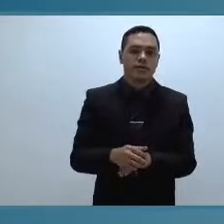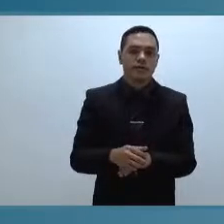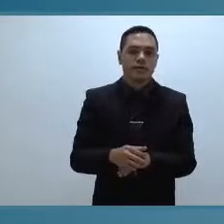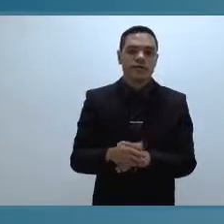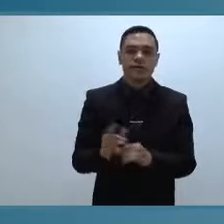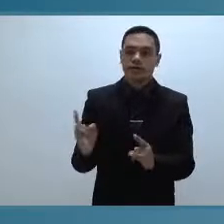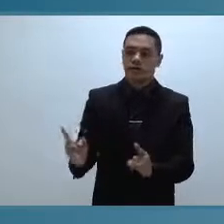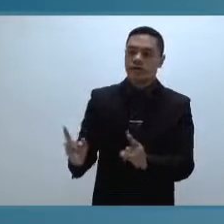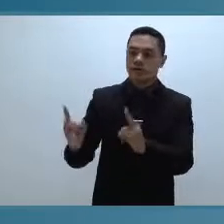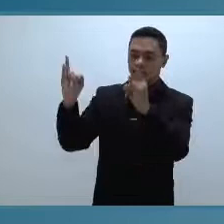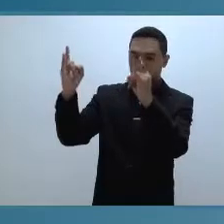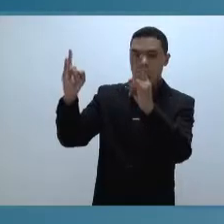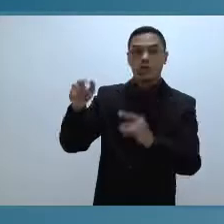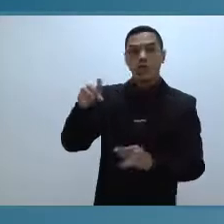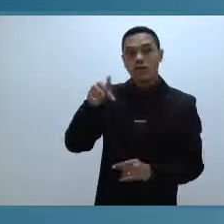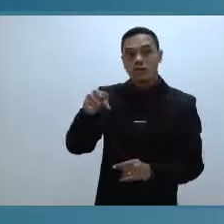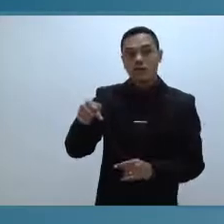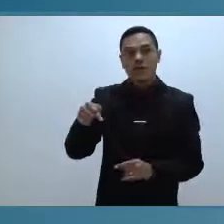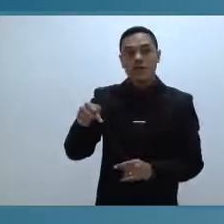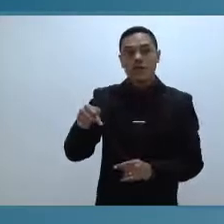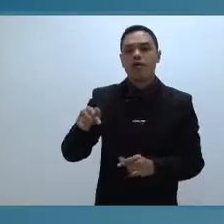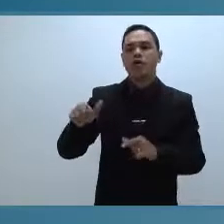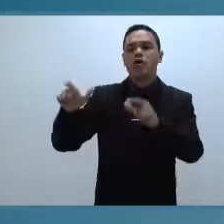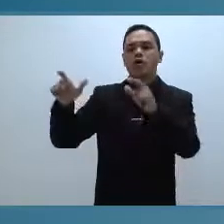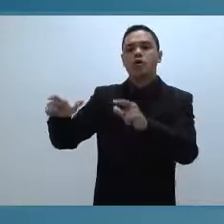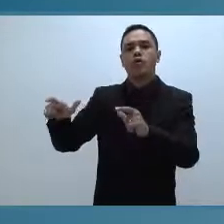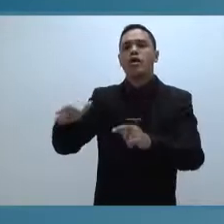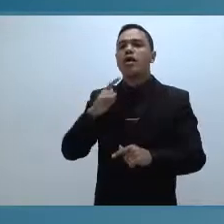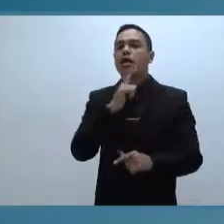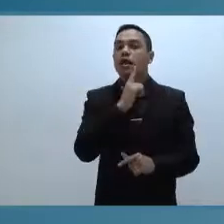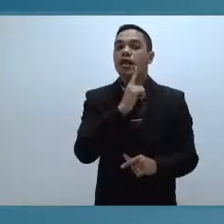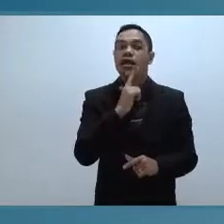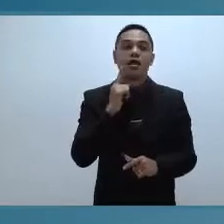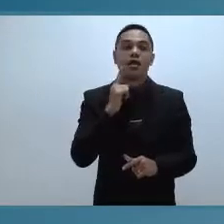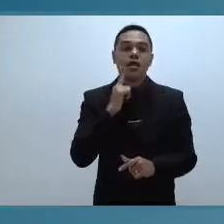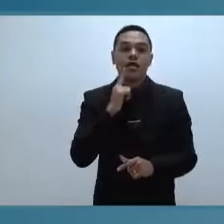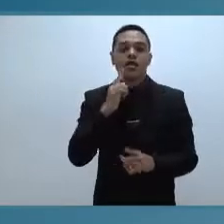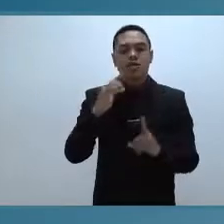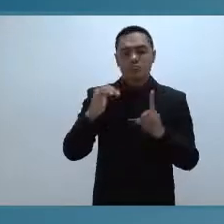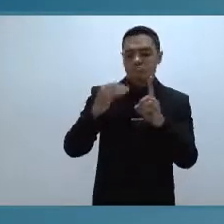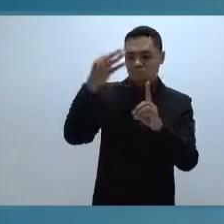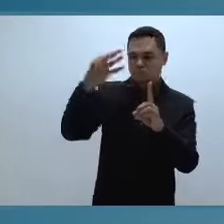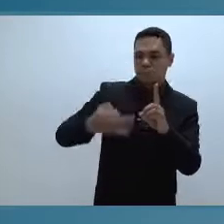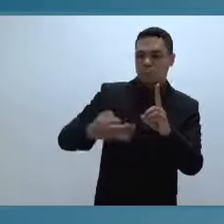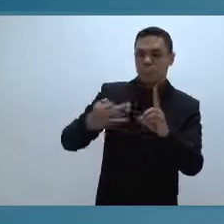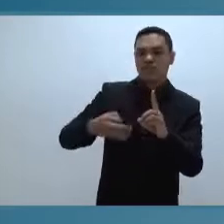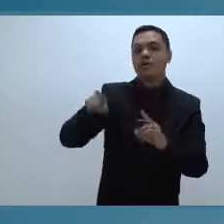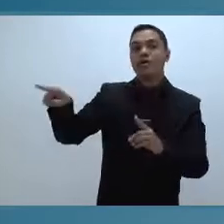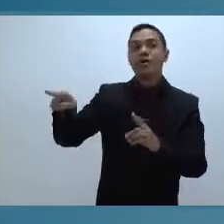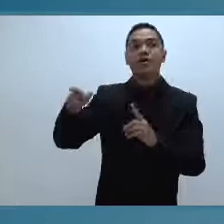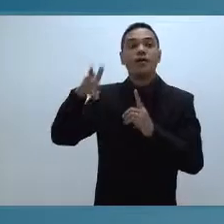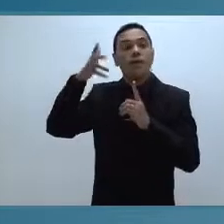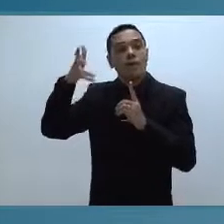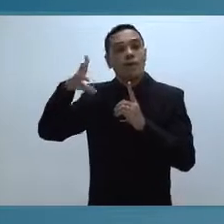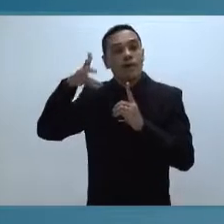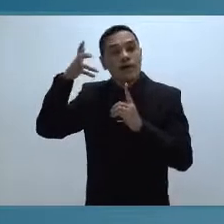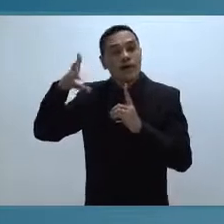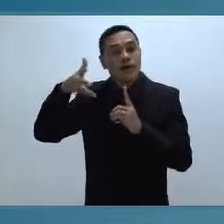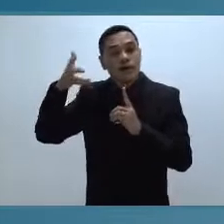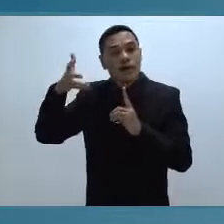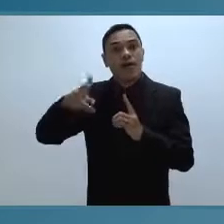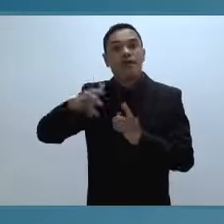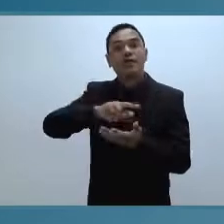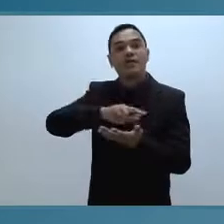Sala de lanche dos desembargadores. Facilitadoras, Sônia Taide e a Aurora